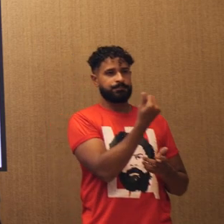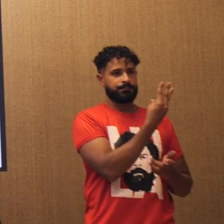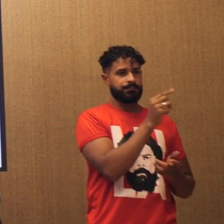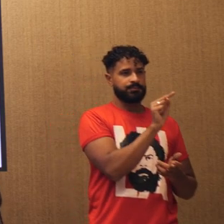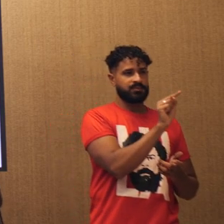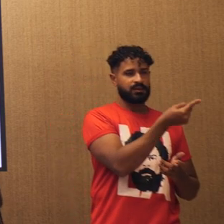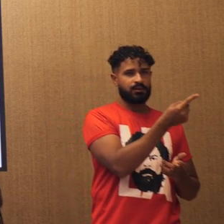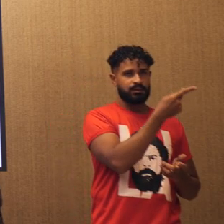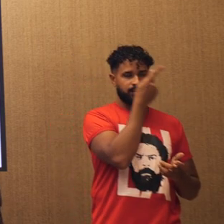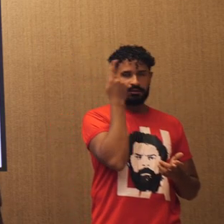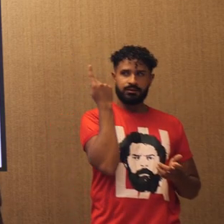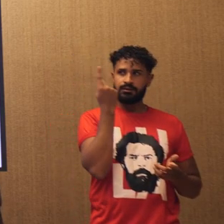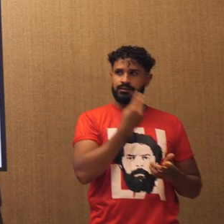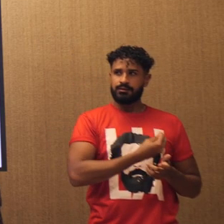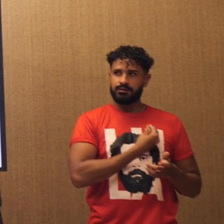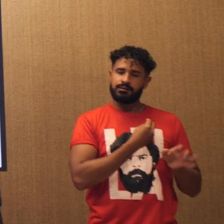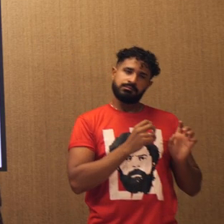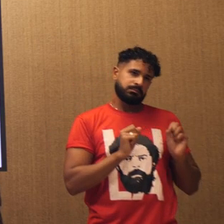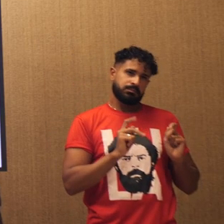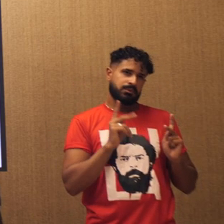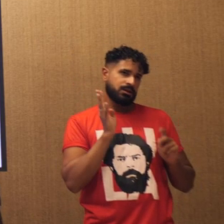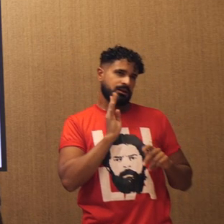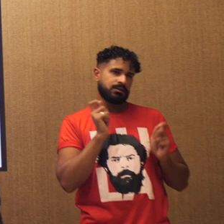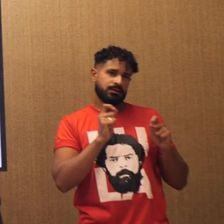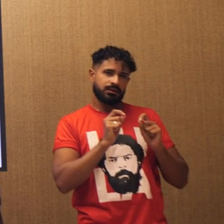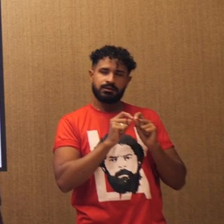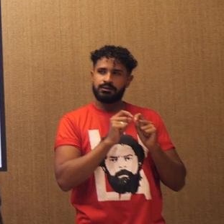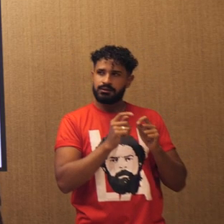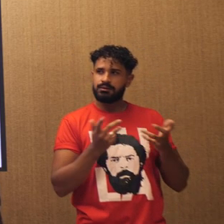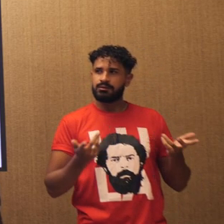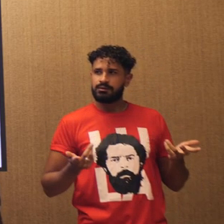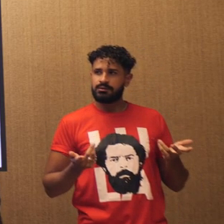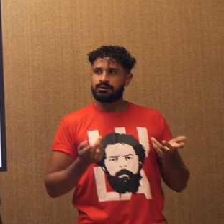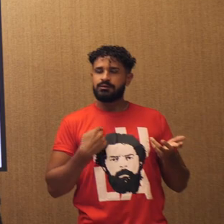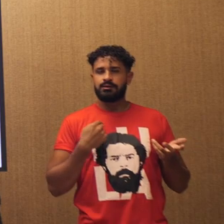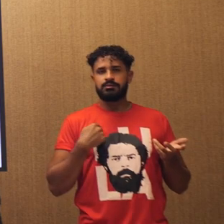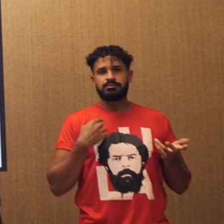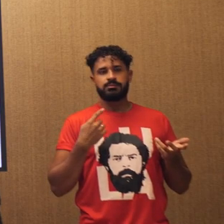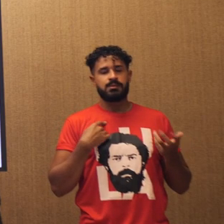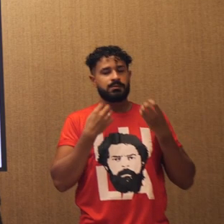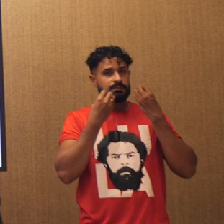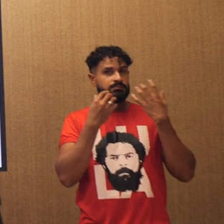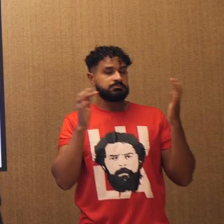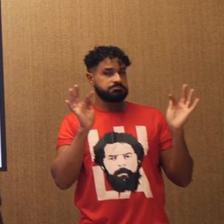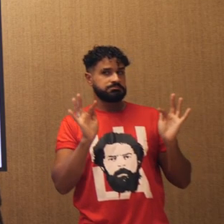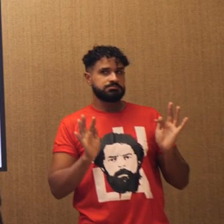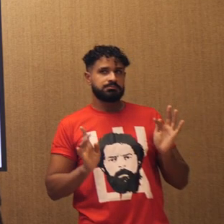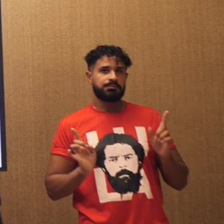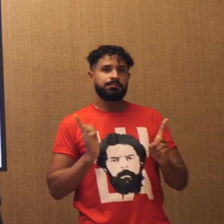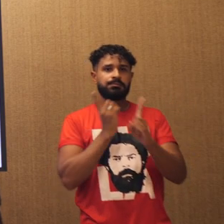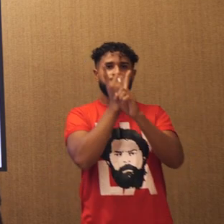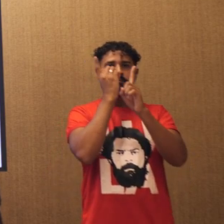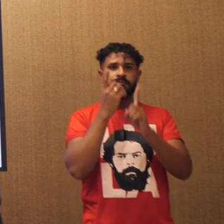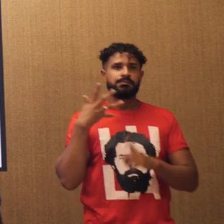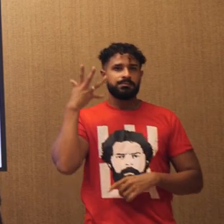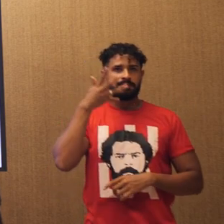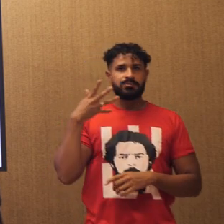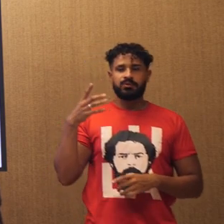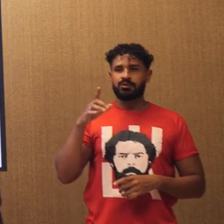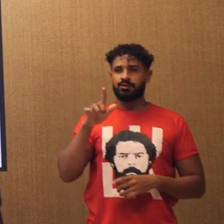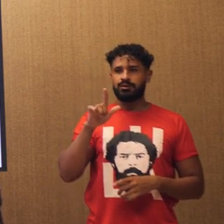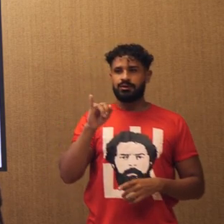poucos habitantes. Falei, legal, vai dar para fazer um... Tive a felicidade de encontrar lá, justo no período, uma palestra com o Olívio